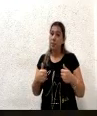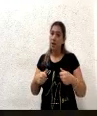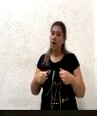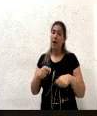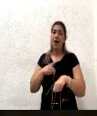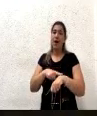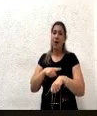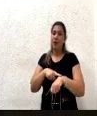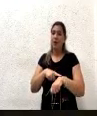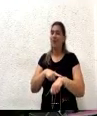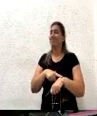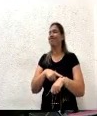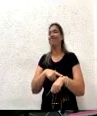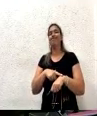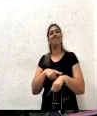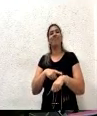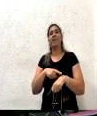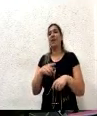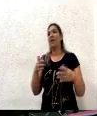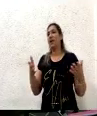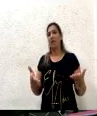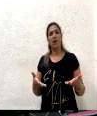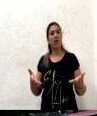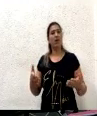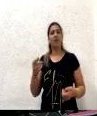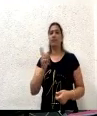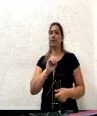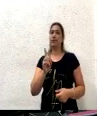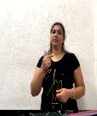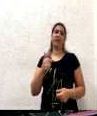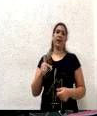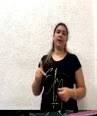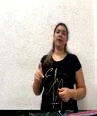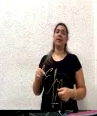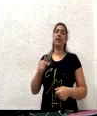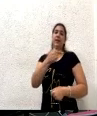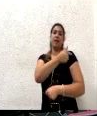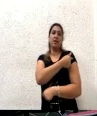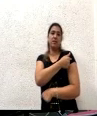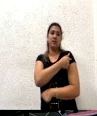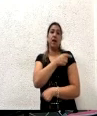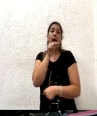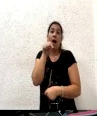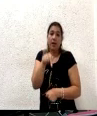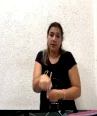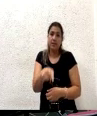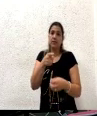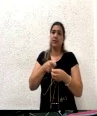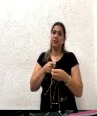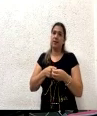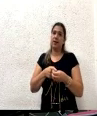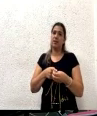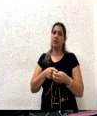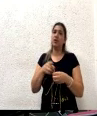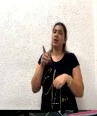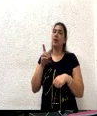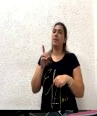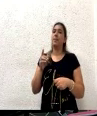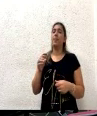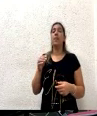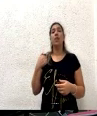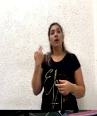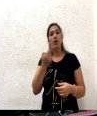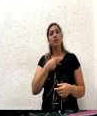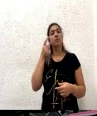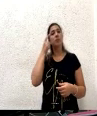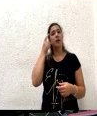está olhando se existe a possibilidade de fazer aquisição, se é uma estratégia, mas a gente está ainda avaliando essa